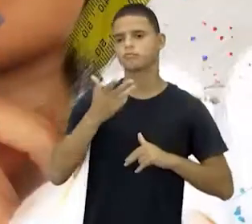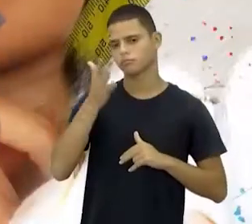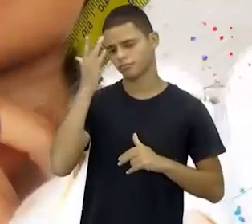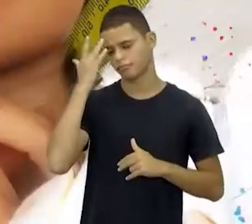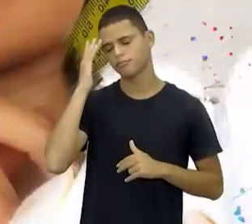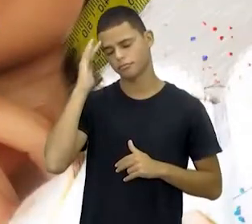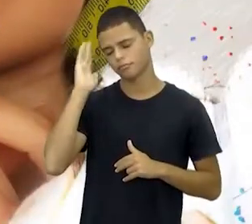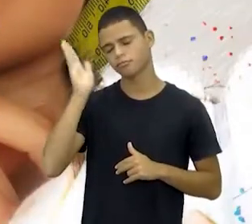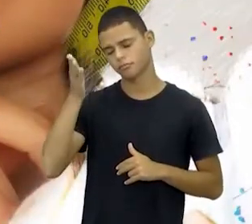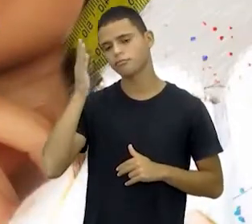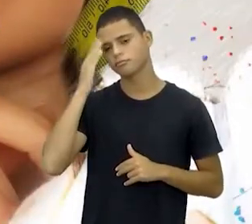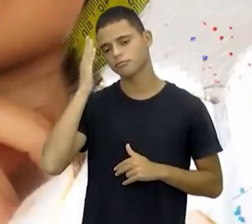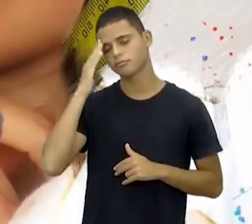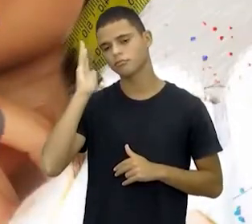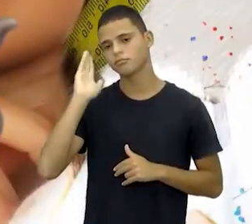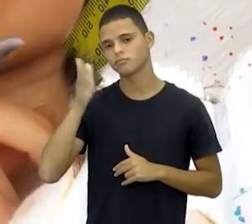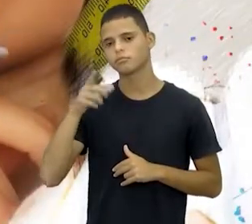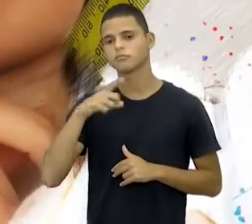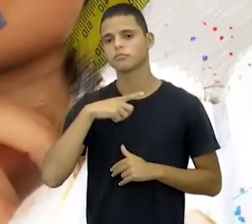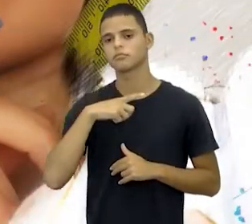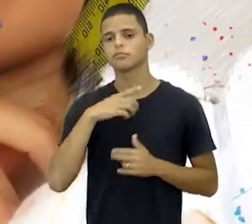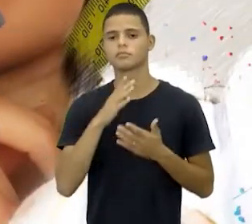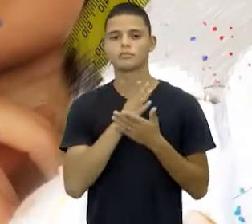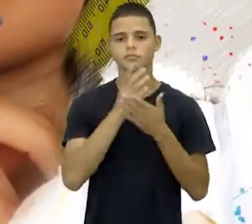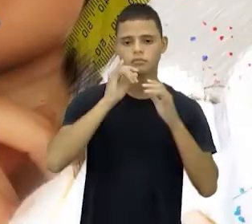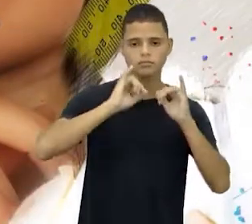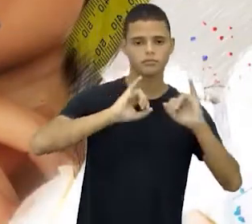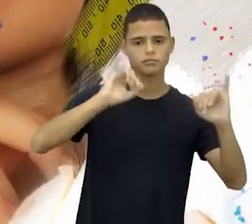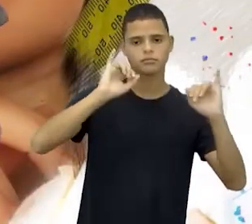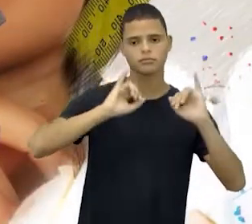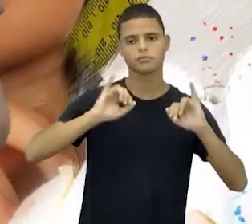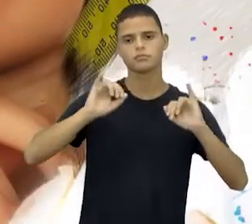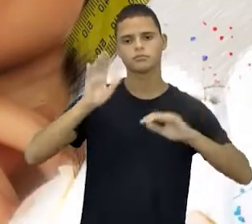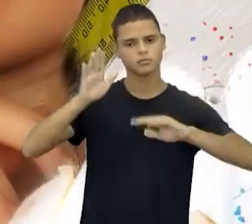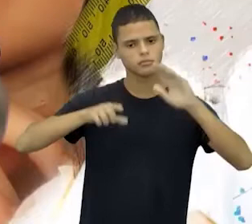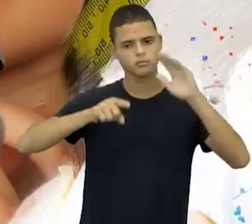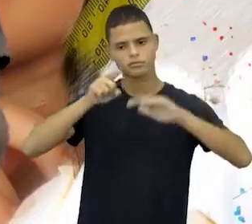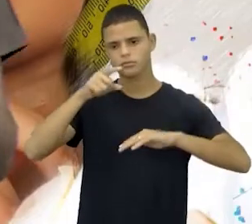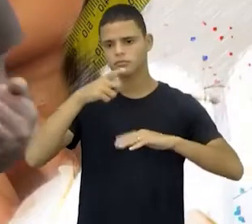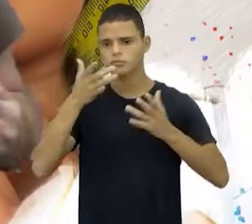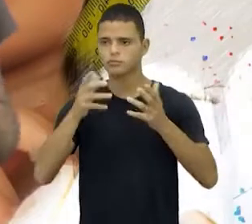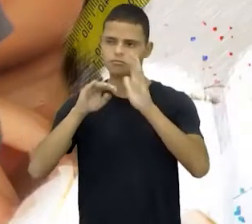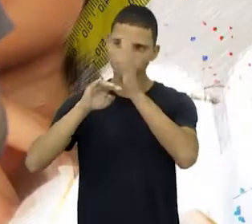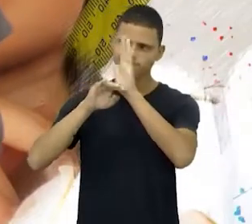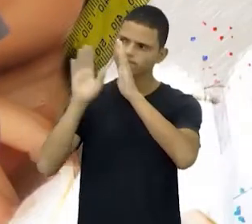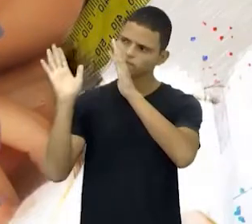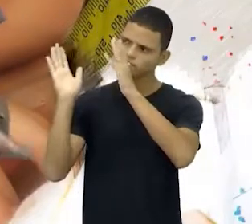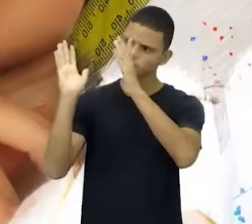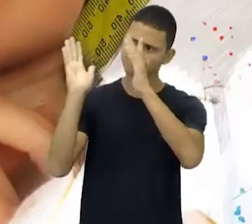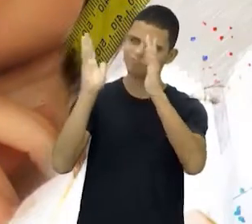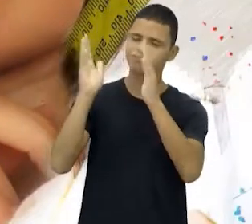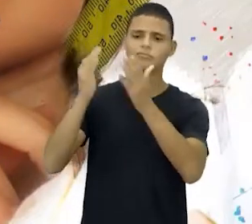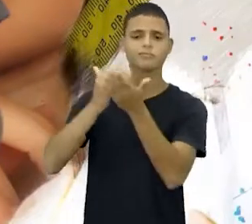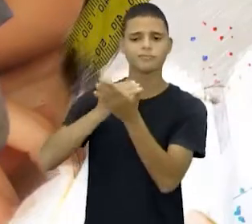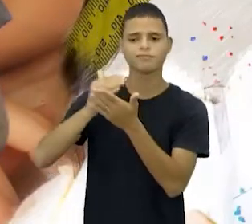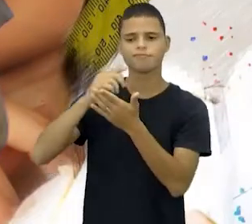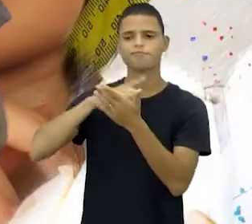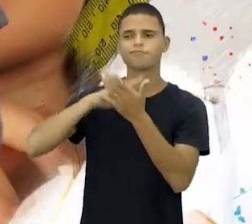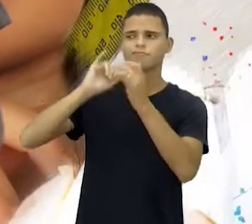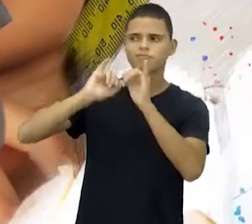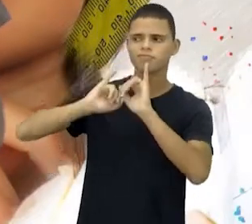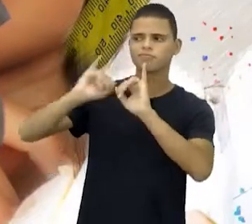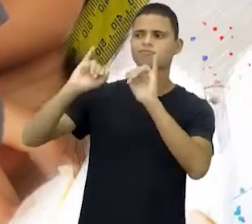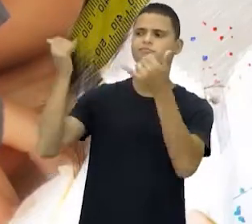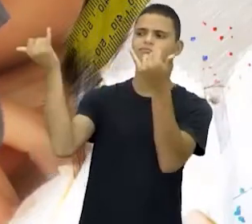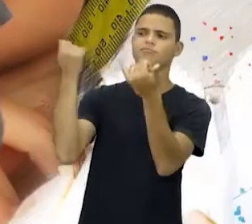aí perceber, já que ocorre aquele anúncio. Às vezes você quer assistir um vídeo e tem aquele anúncio e fala, ai, que anúncio chato, não tem nada a ver com o que eu